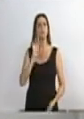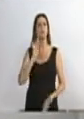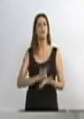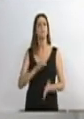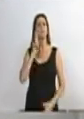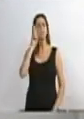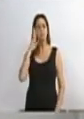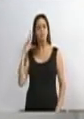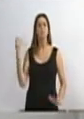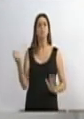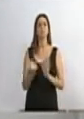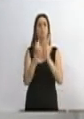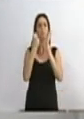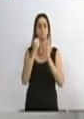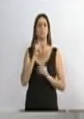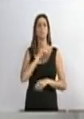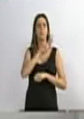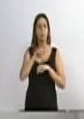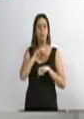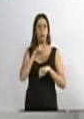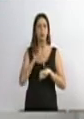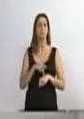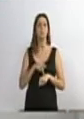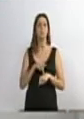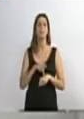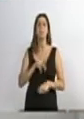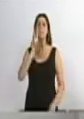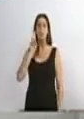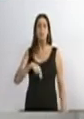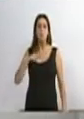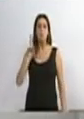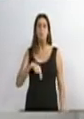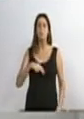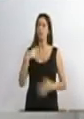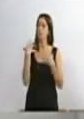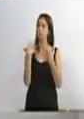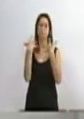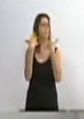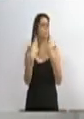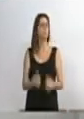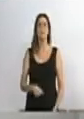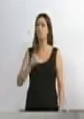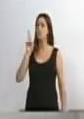ficar registrado na história desse país, que nunca aceitou